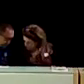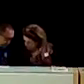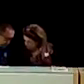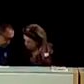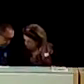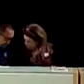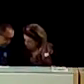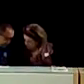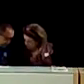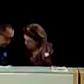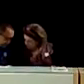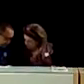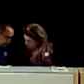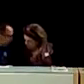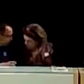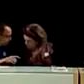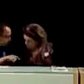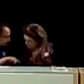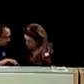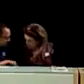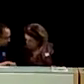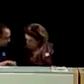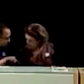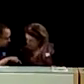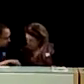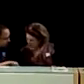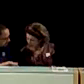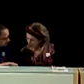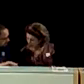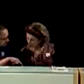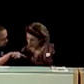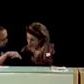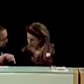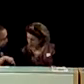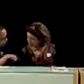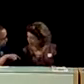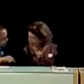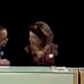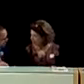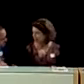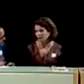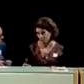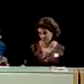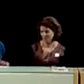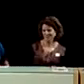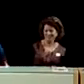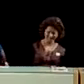Fundação Casa. E nos encontramos a partir das 14 horas. Muito obrigado a todos.